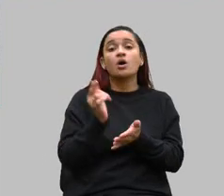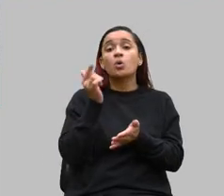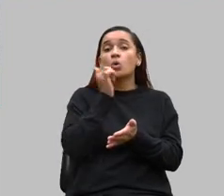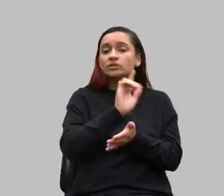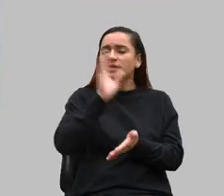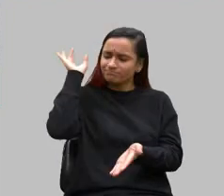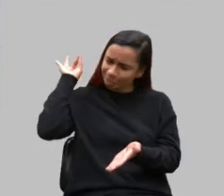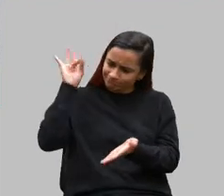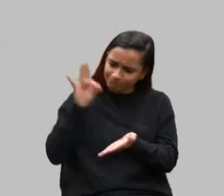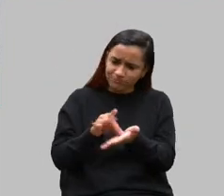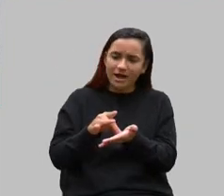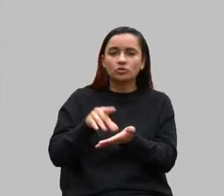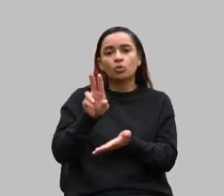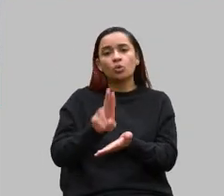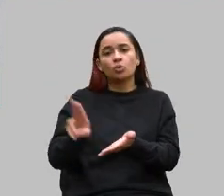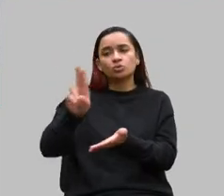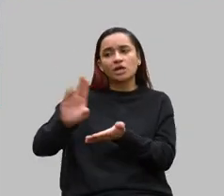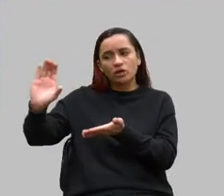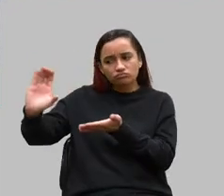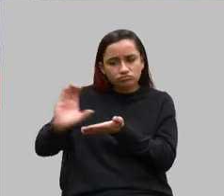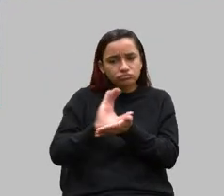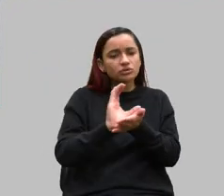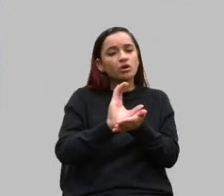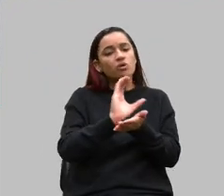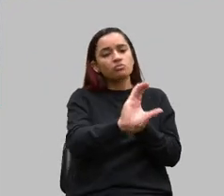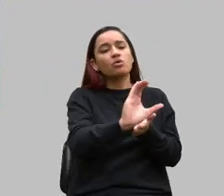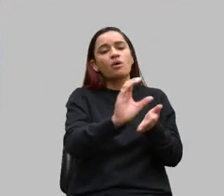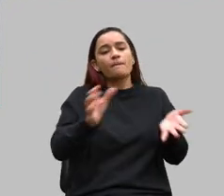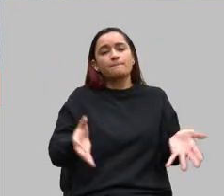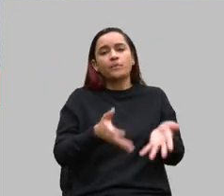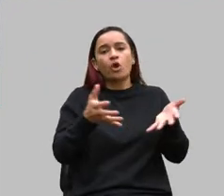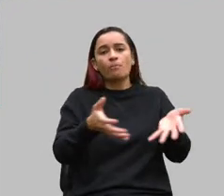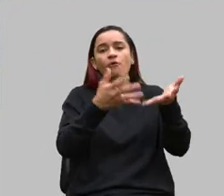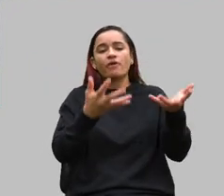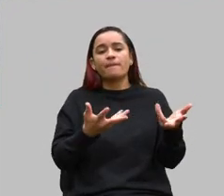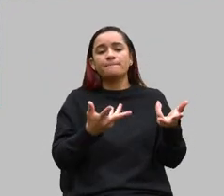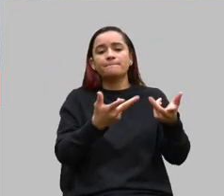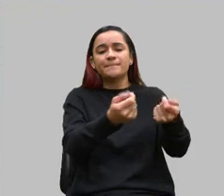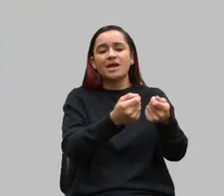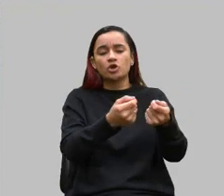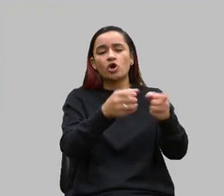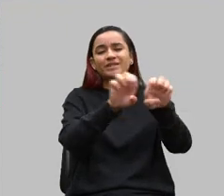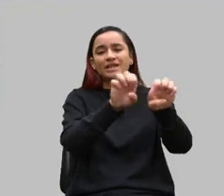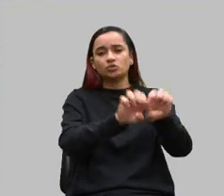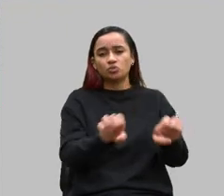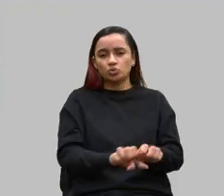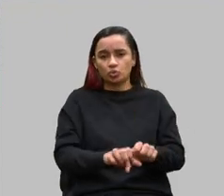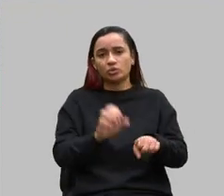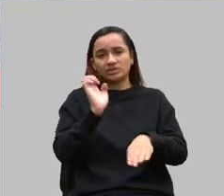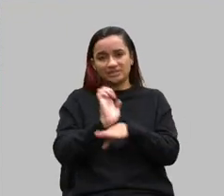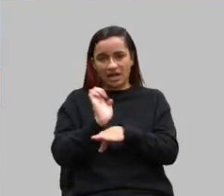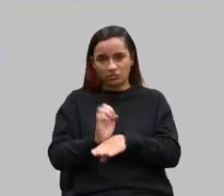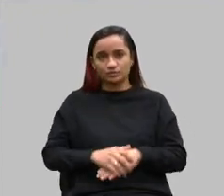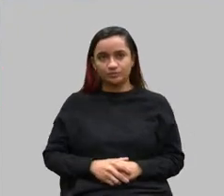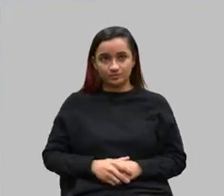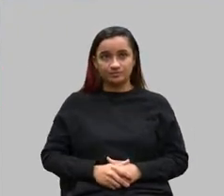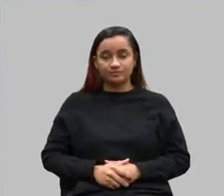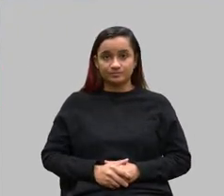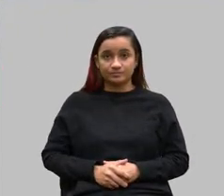de fato utilizados de forma a promover uma melhora da infraestrutura no estado